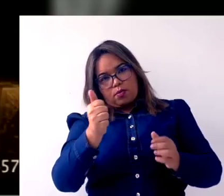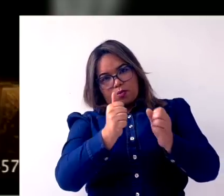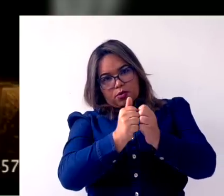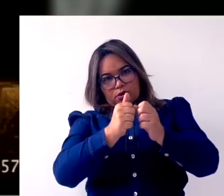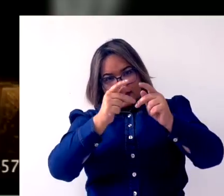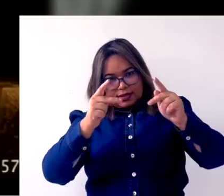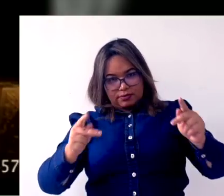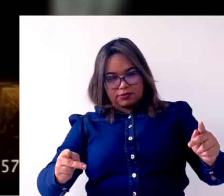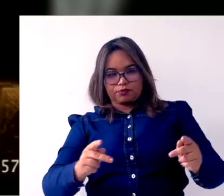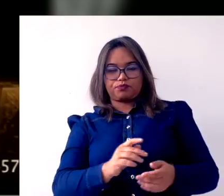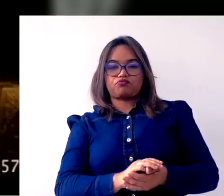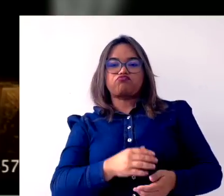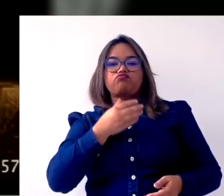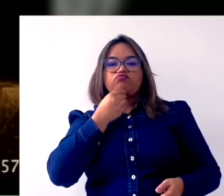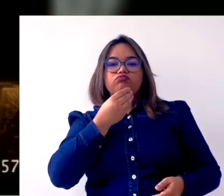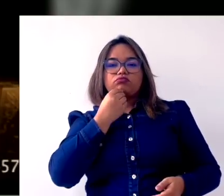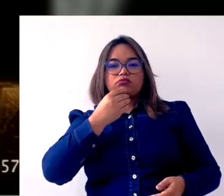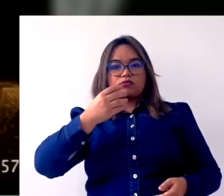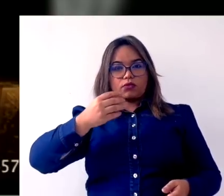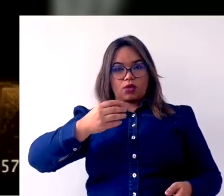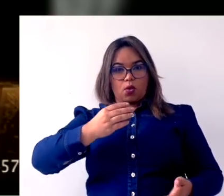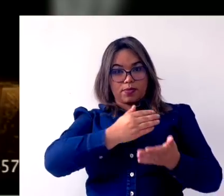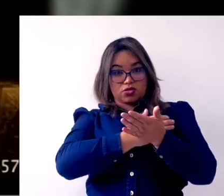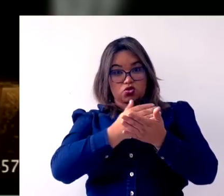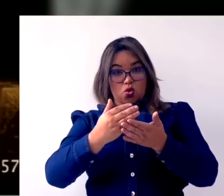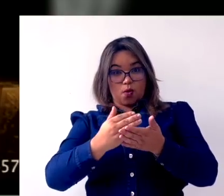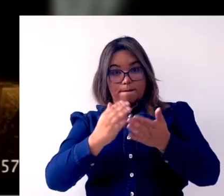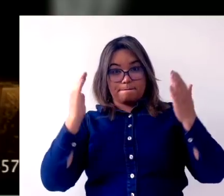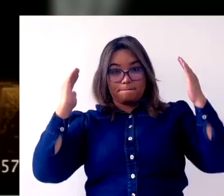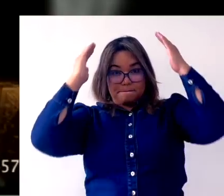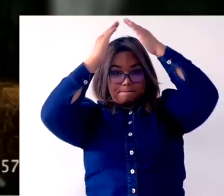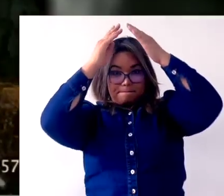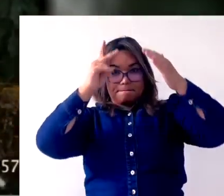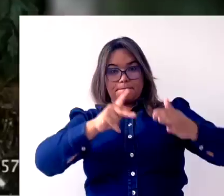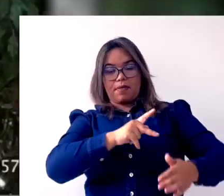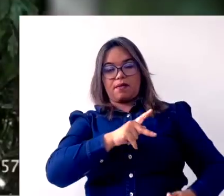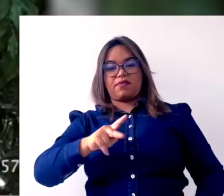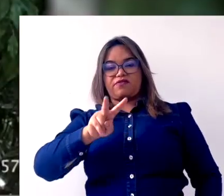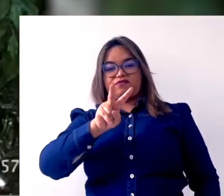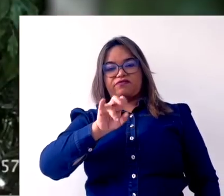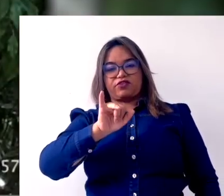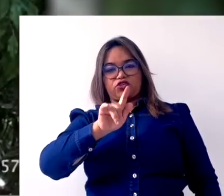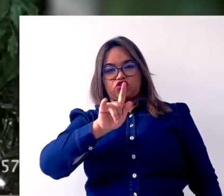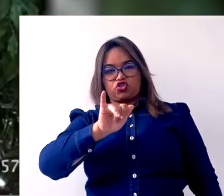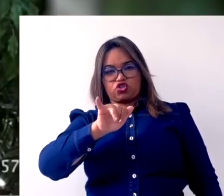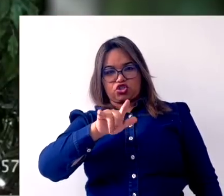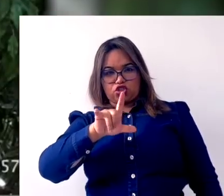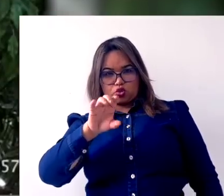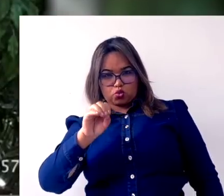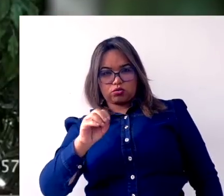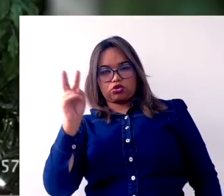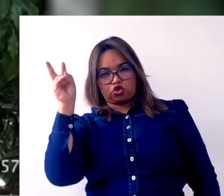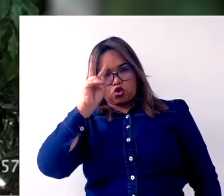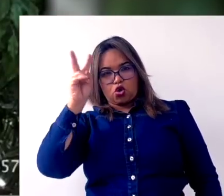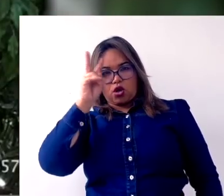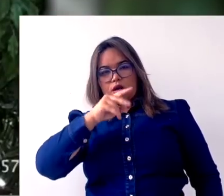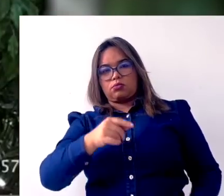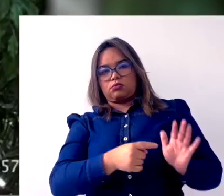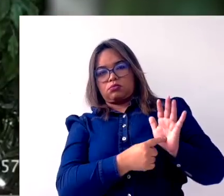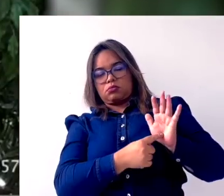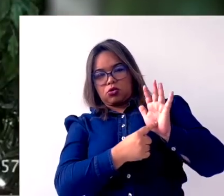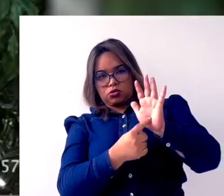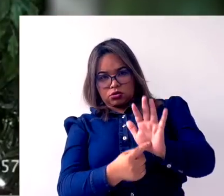Vigílio subiu ao trono papal em 538 d.C., sob a proteção militar de Belisário. Isso é a